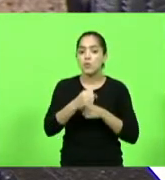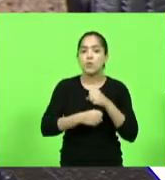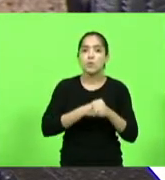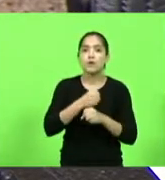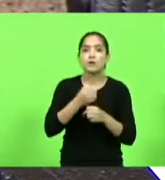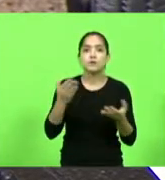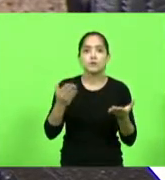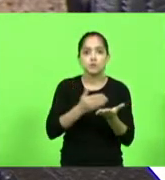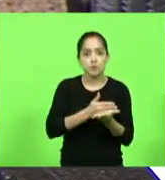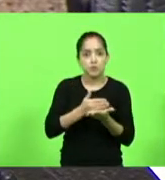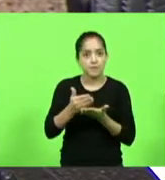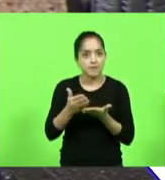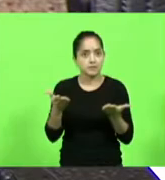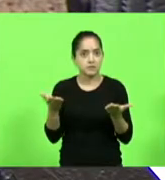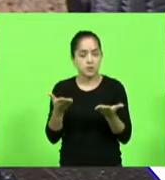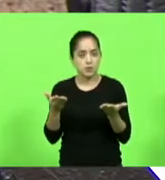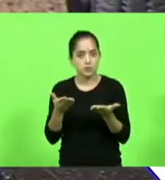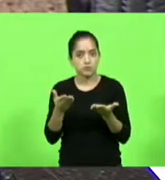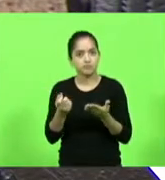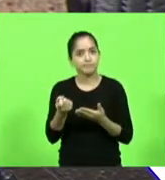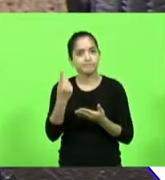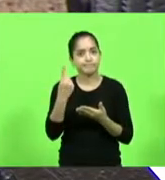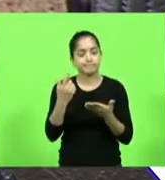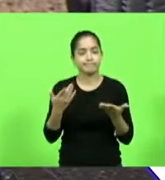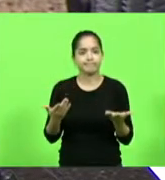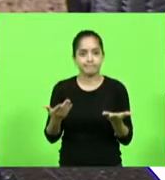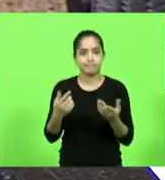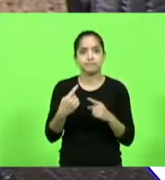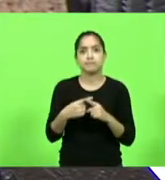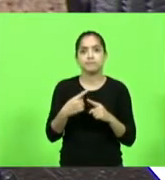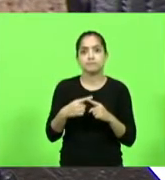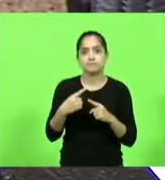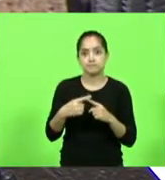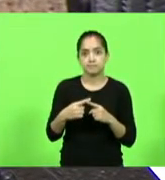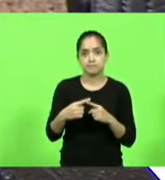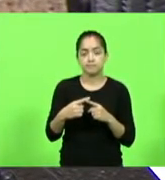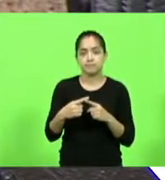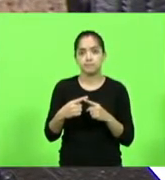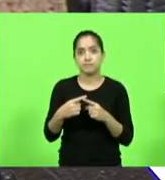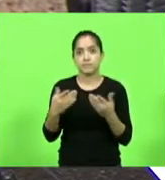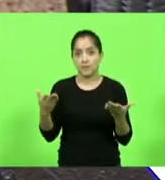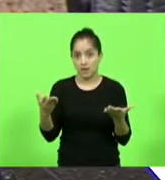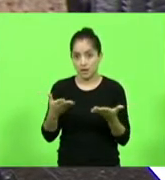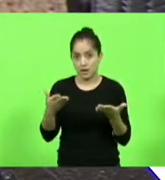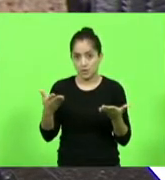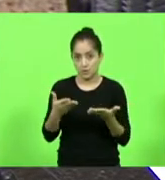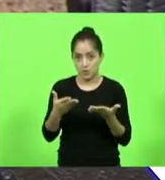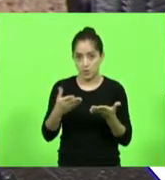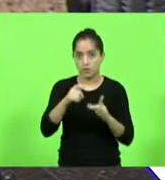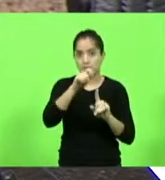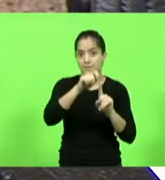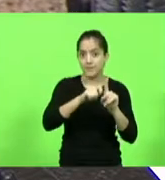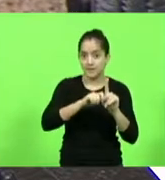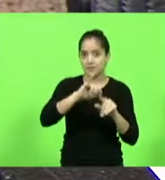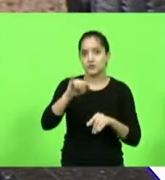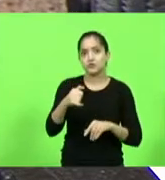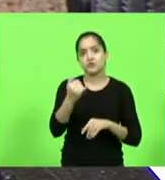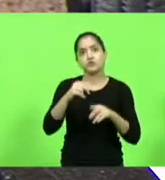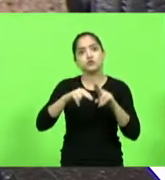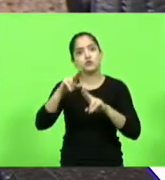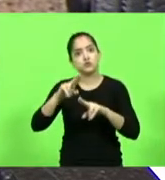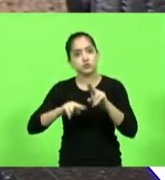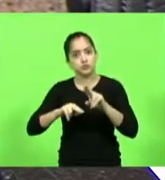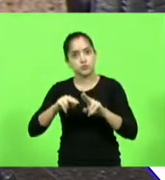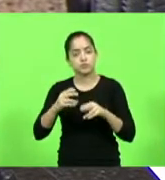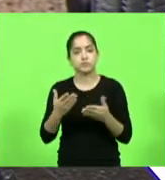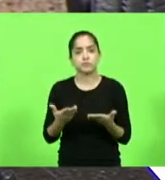hoje. Estranho isso, né? Porque estamos, afinal, agora, em junho, mas,